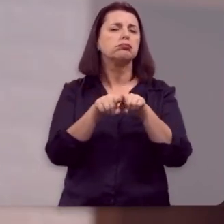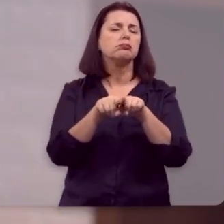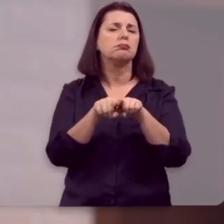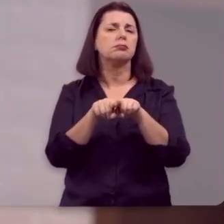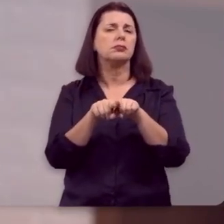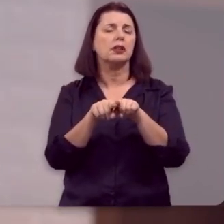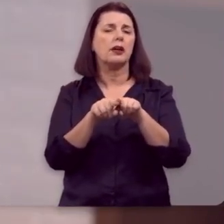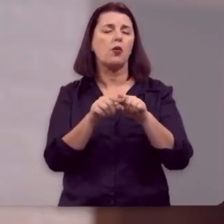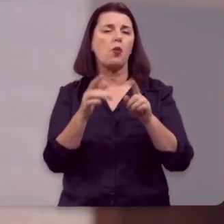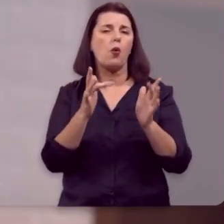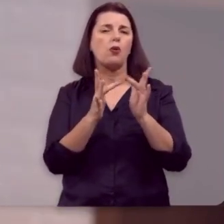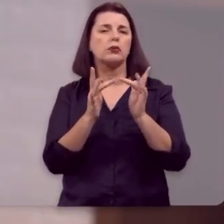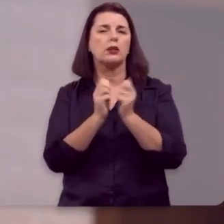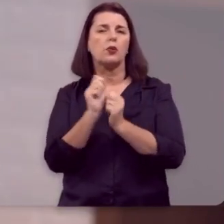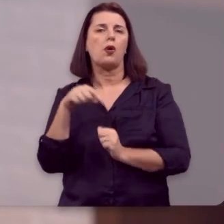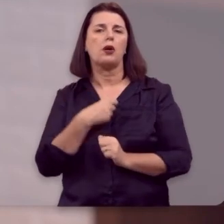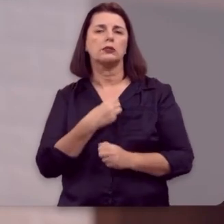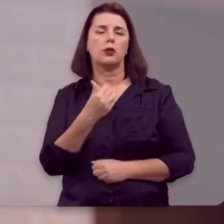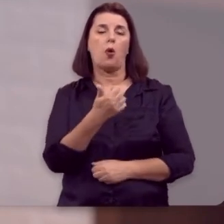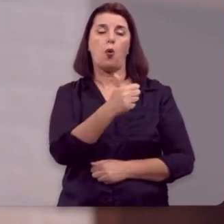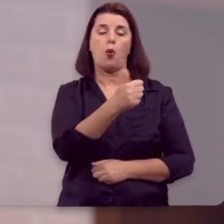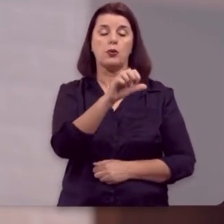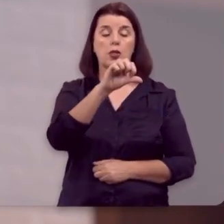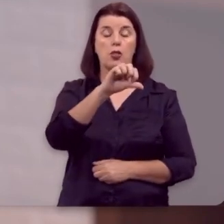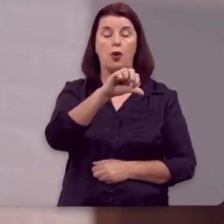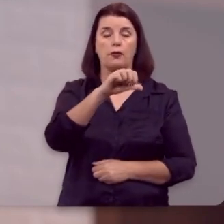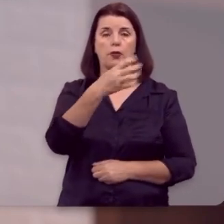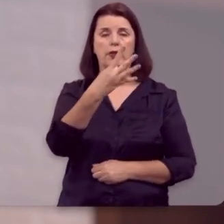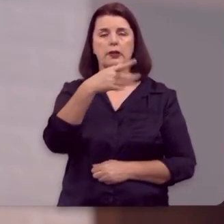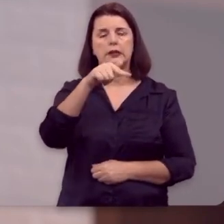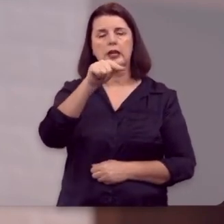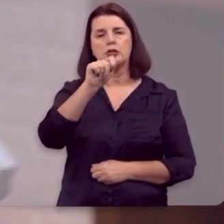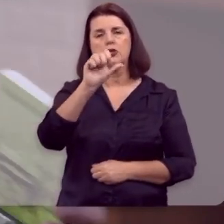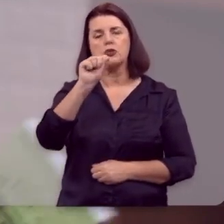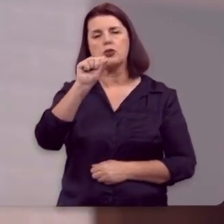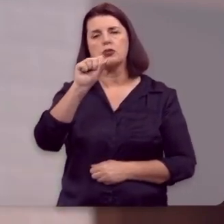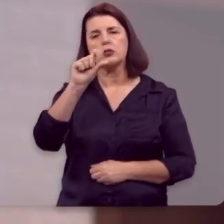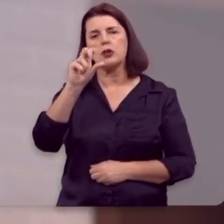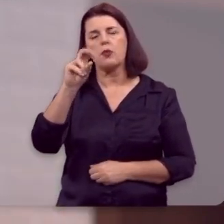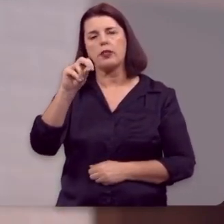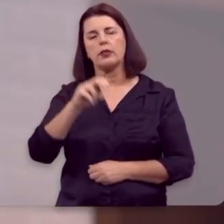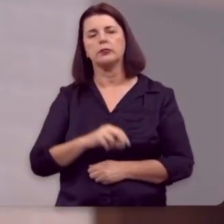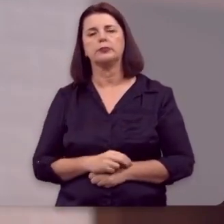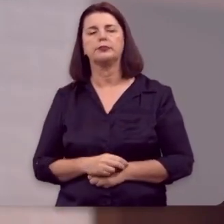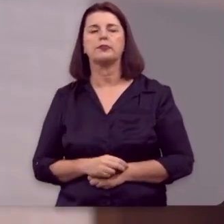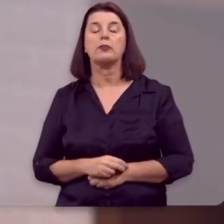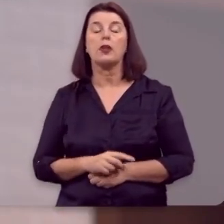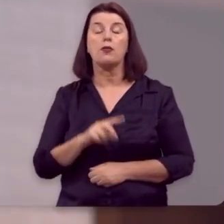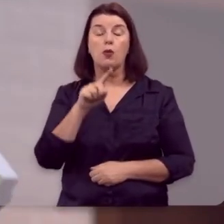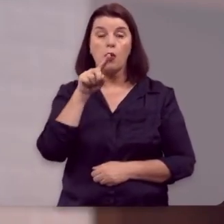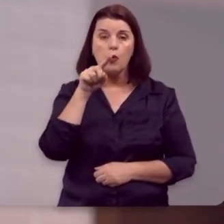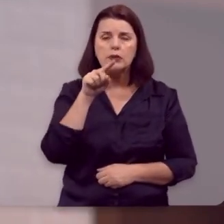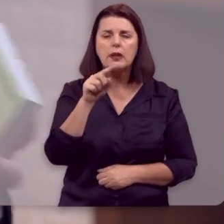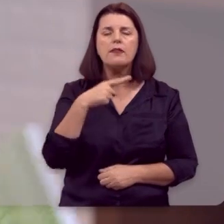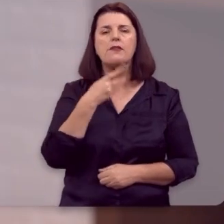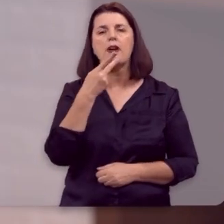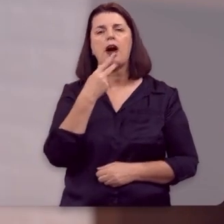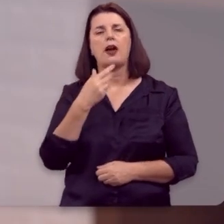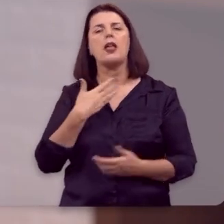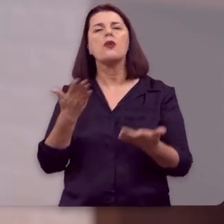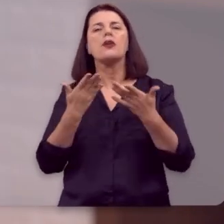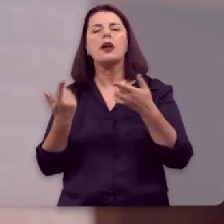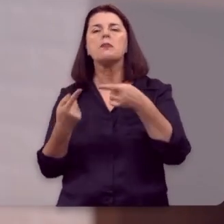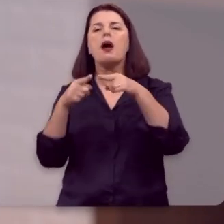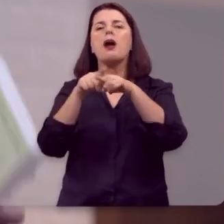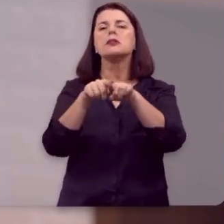contato conosco. O telefone está aparecendo aí na tela, código de área é o 11 9 47 18 94 50. Você diz que você quer ser